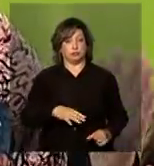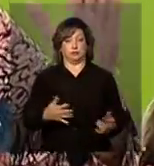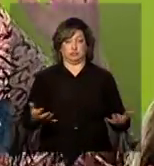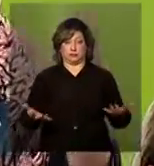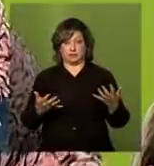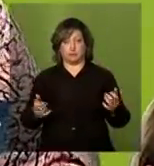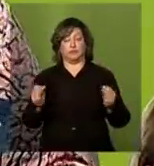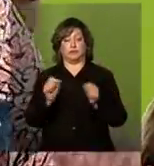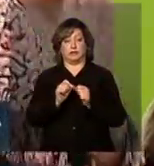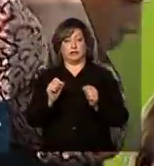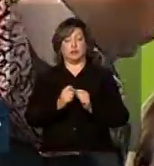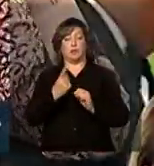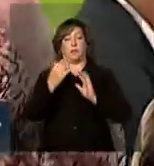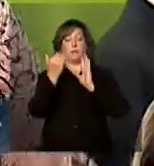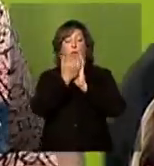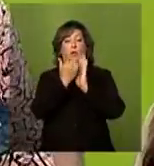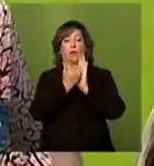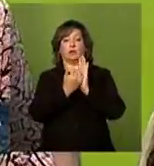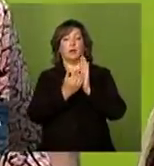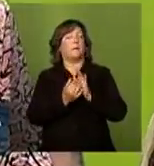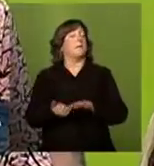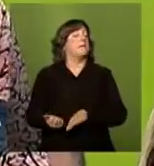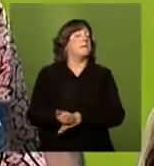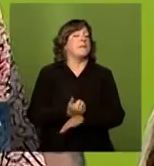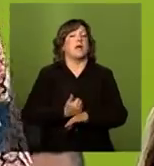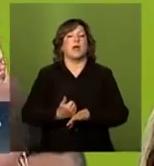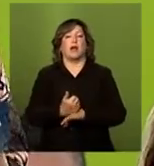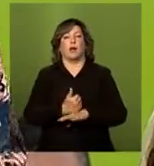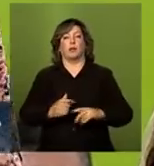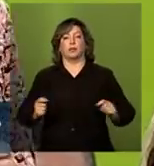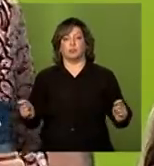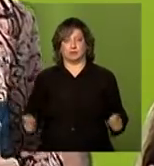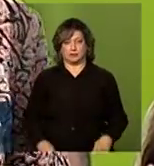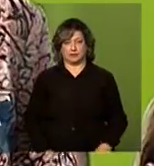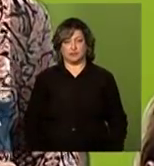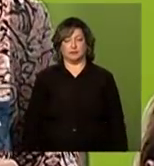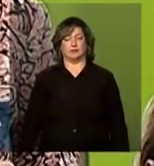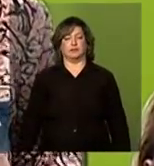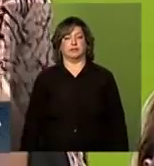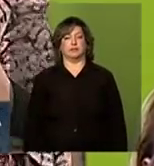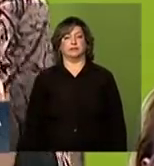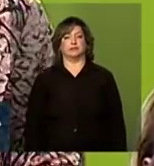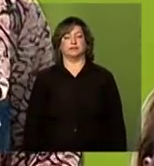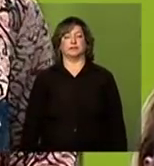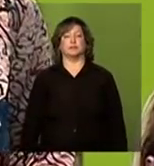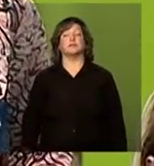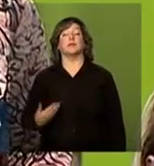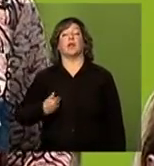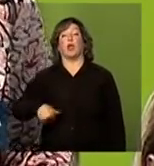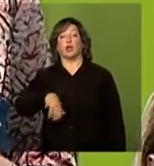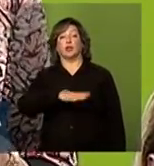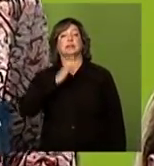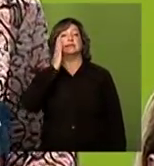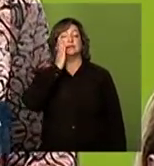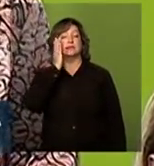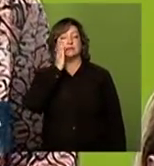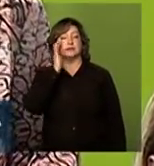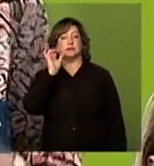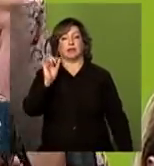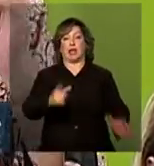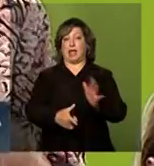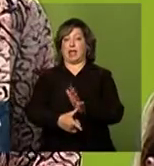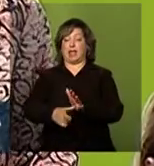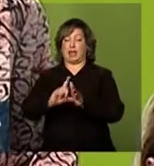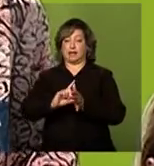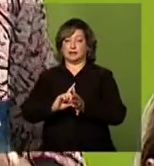fazer um programa o melhor possível nós sabemos que antes